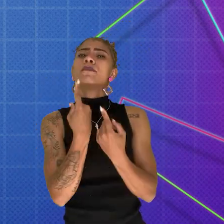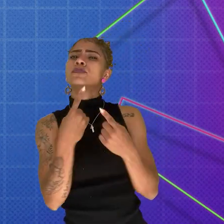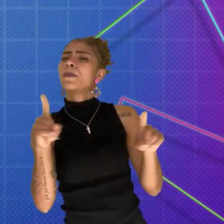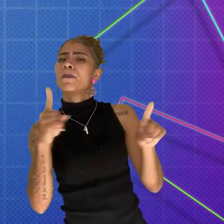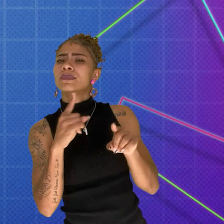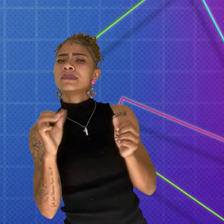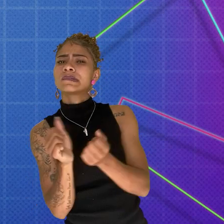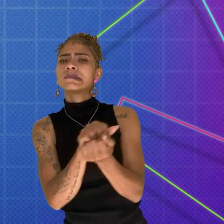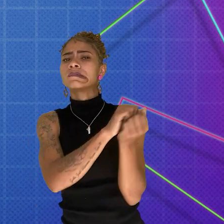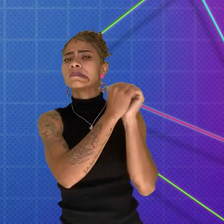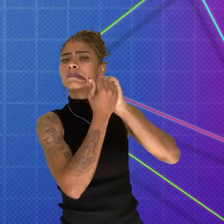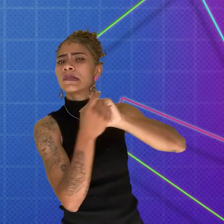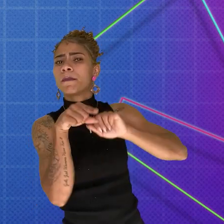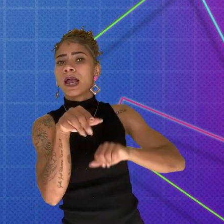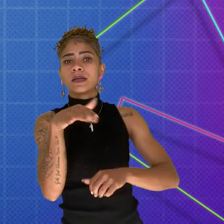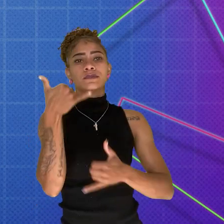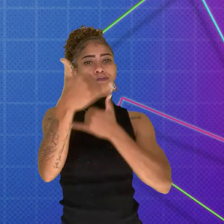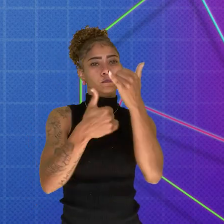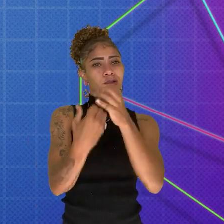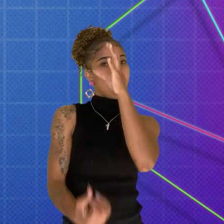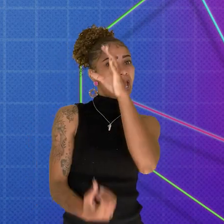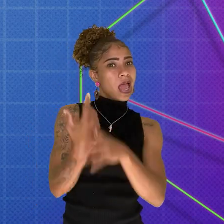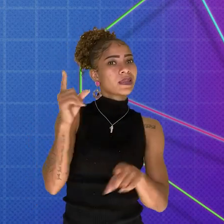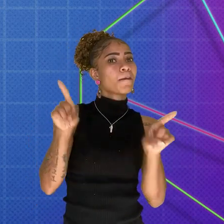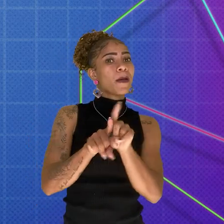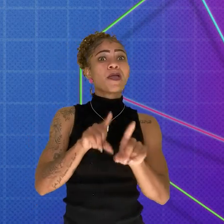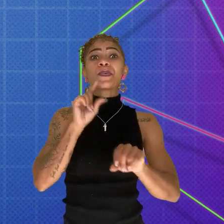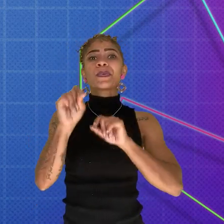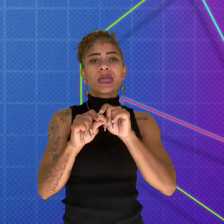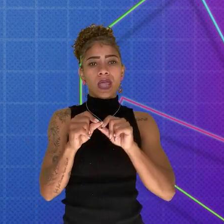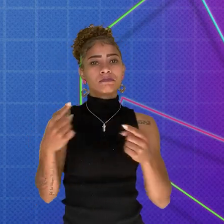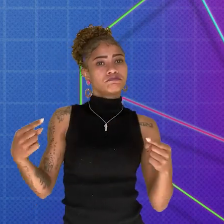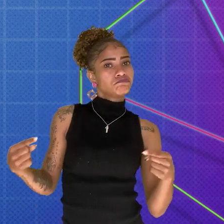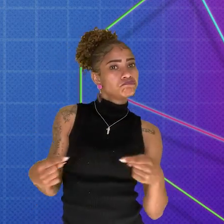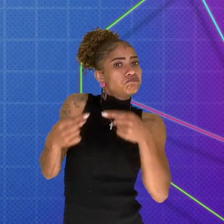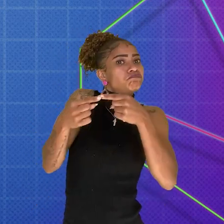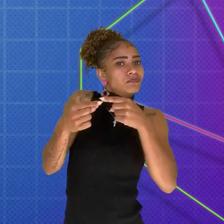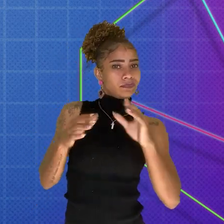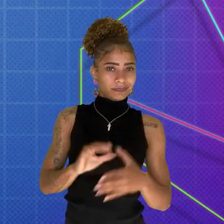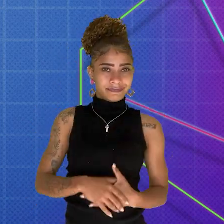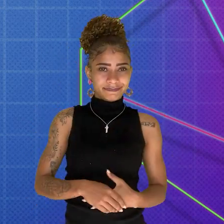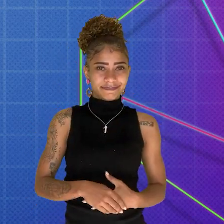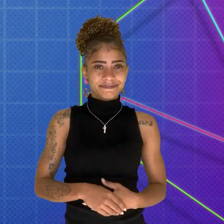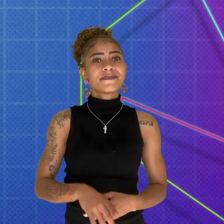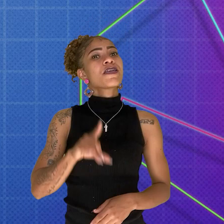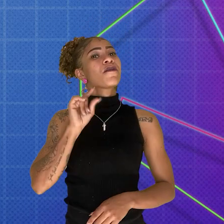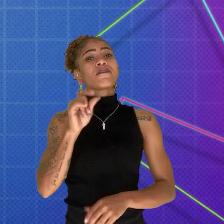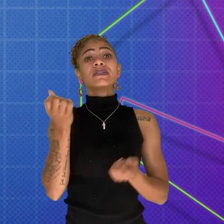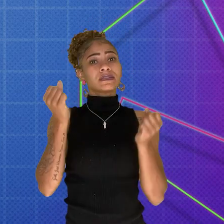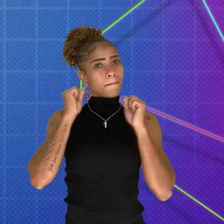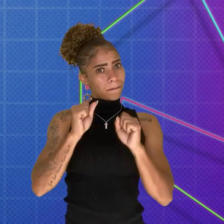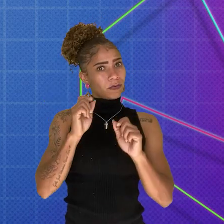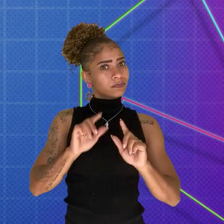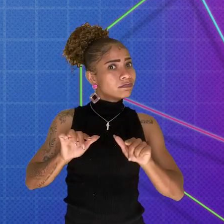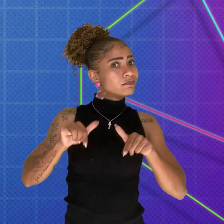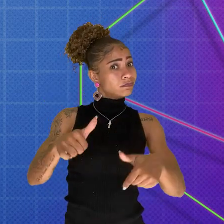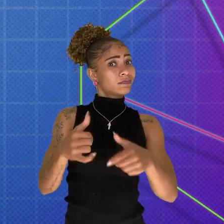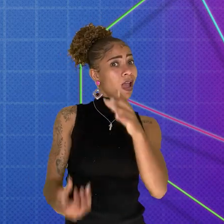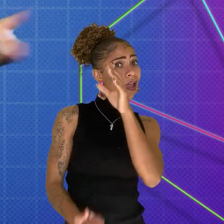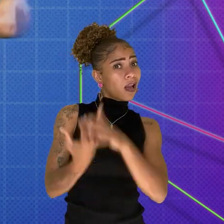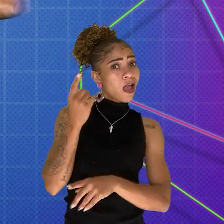musical adequado para esse jogo. E também ajudará a criar uma trilha sonora coerente e coesa. E o que você pode